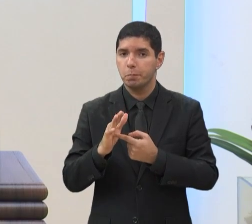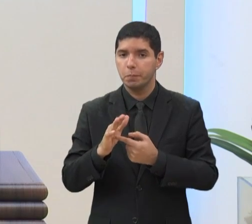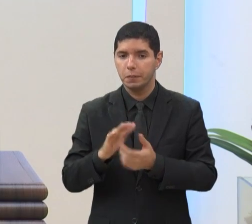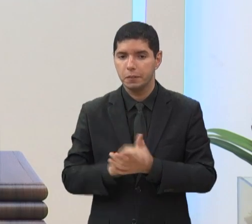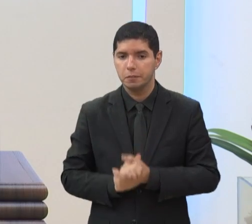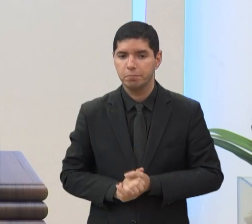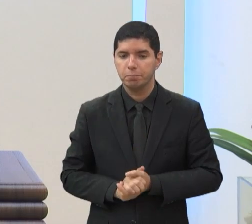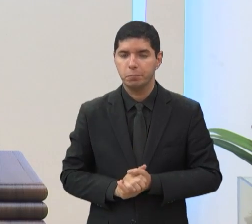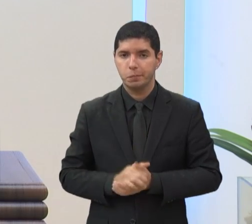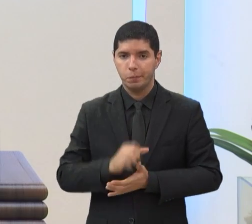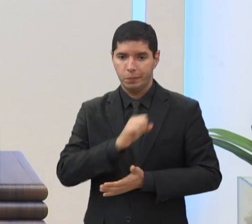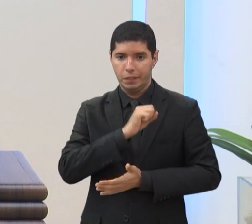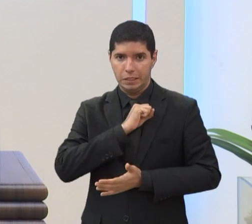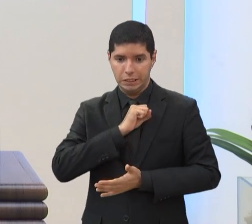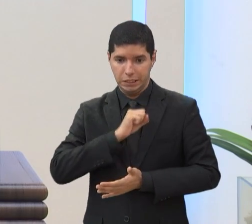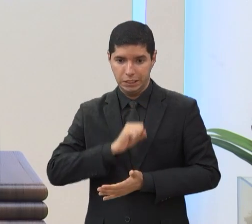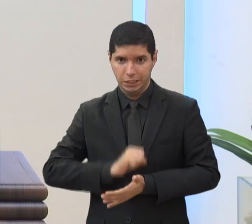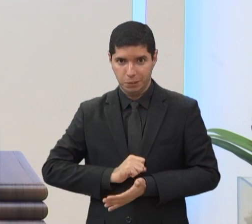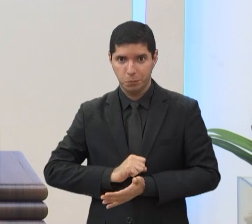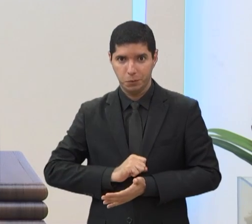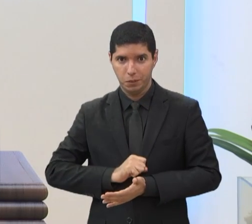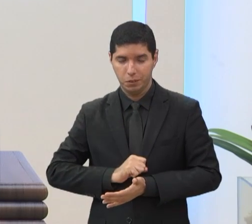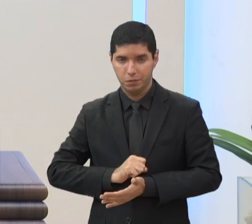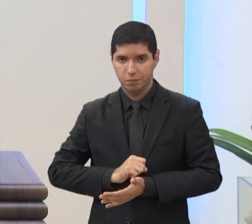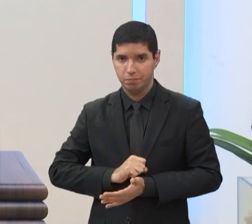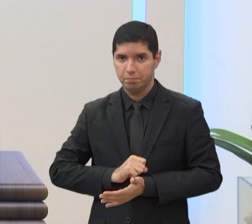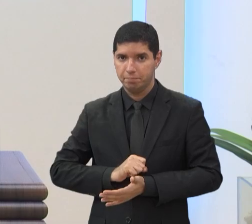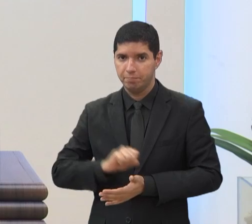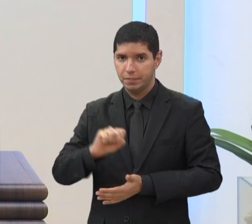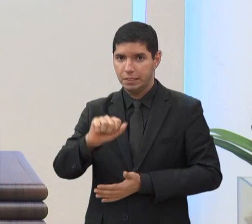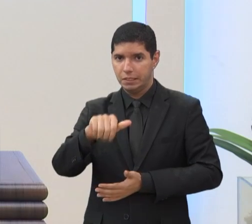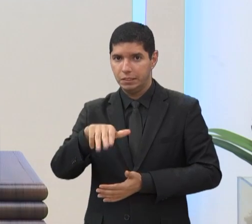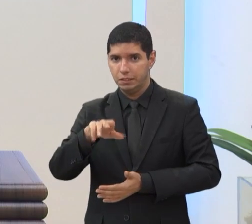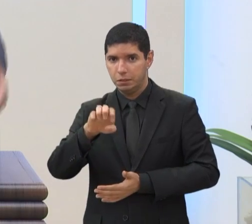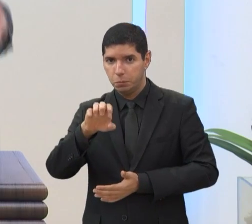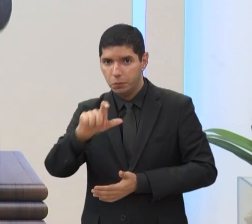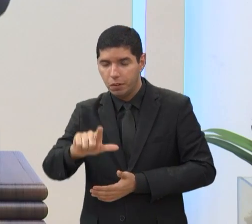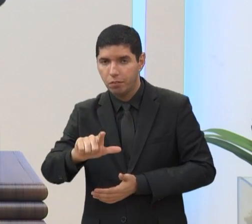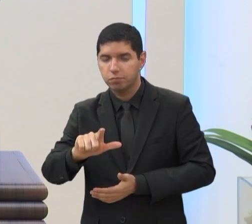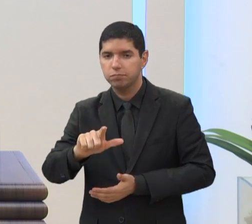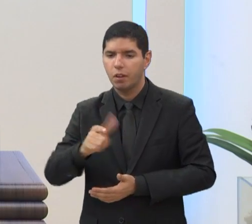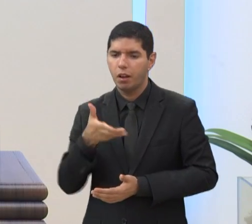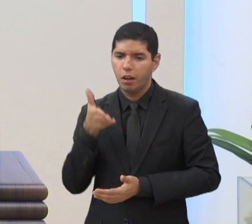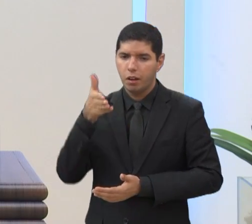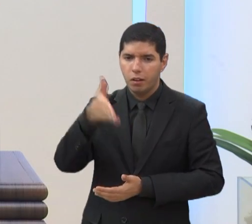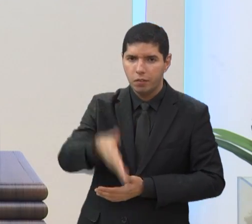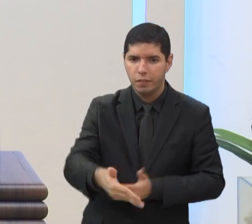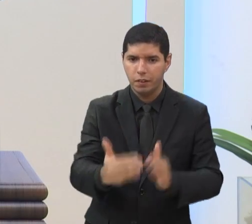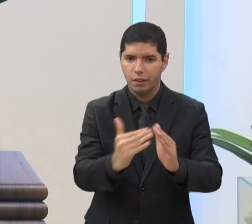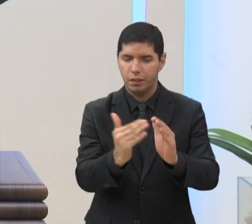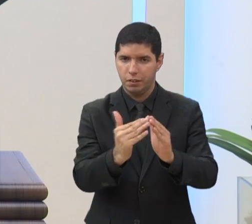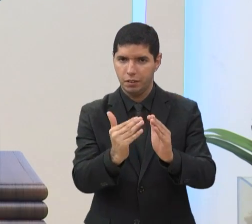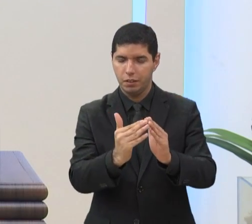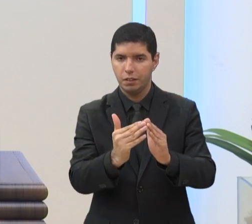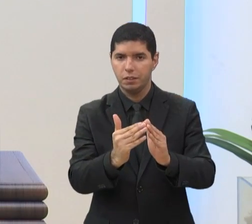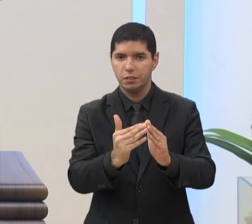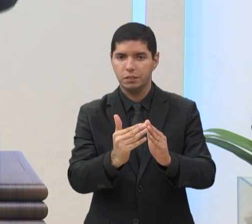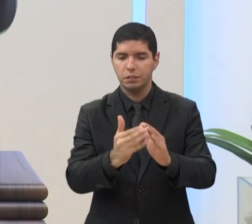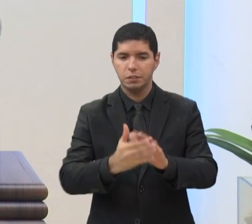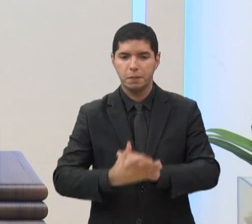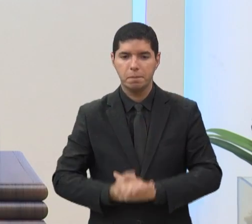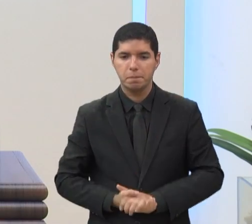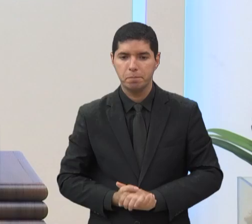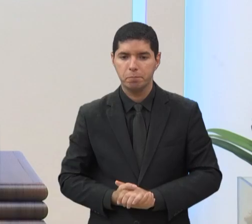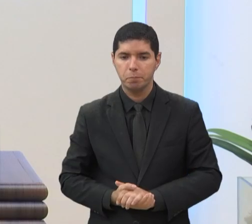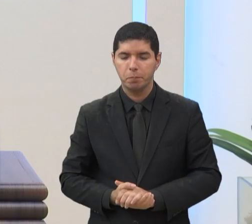filhos daquele homem para ser rei. E a Bíblia diz que Jessé viu um dos filhos, que Samuel viu um dos